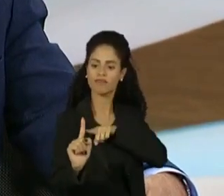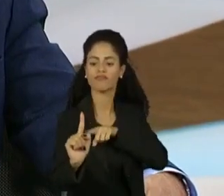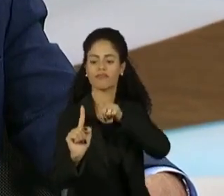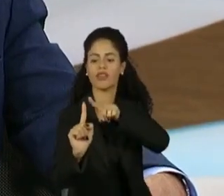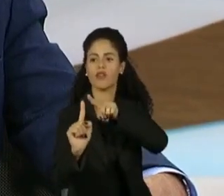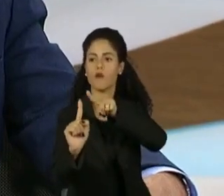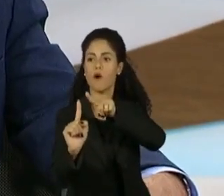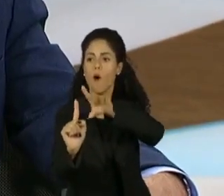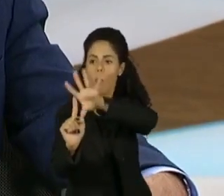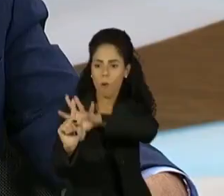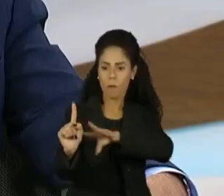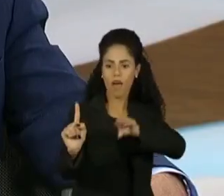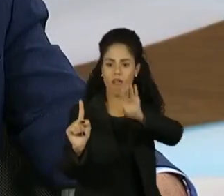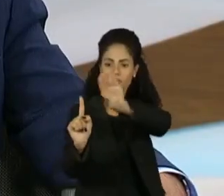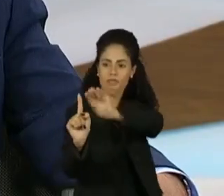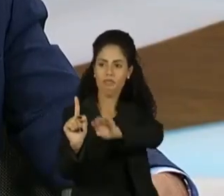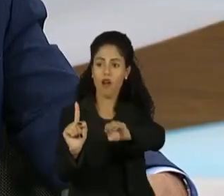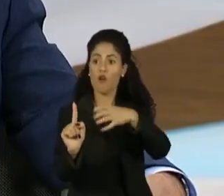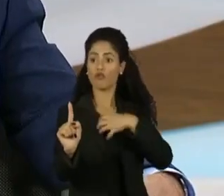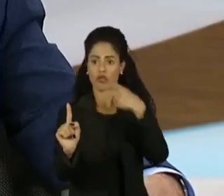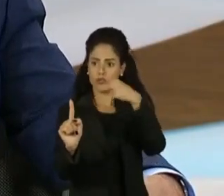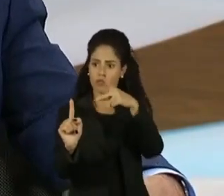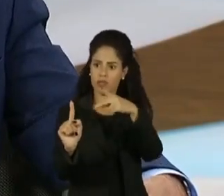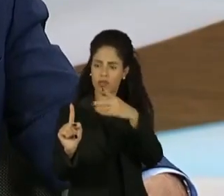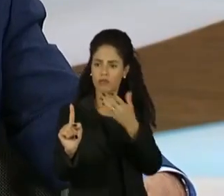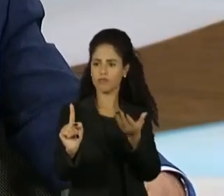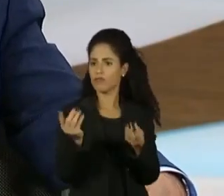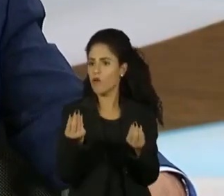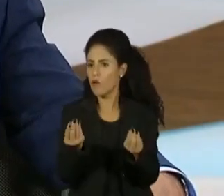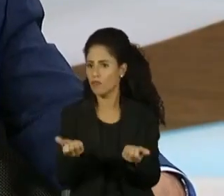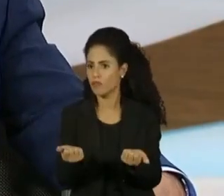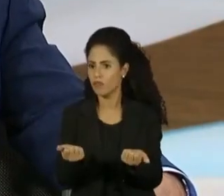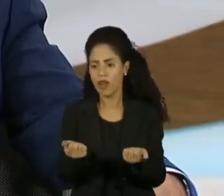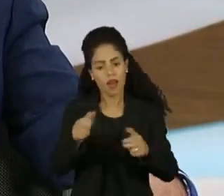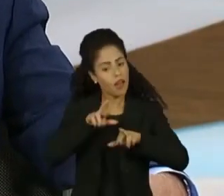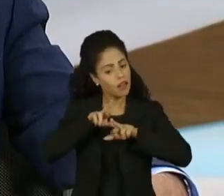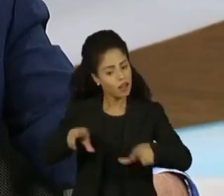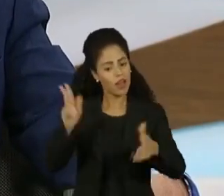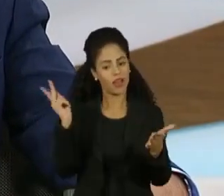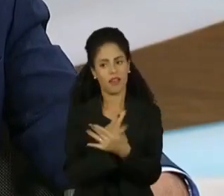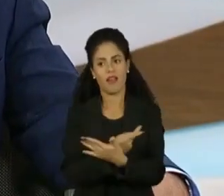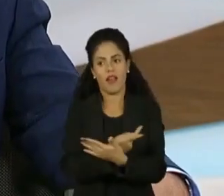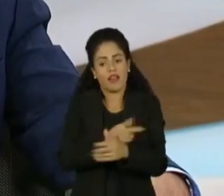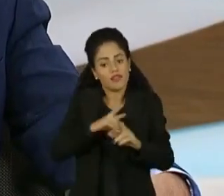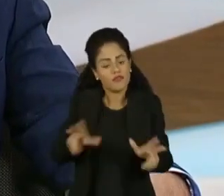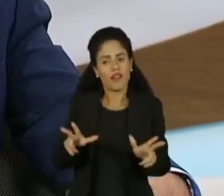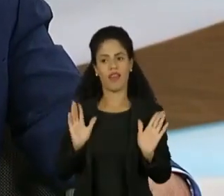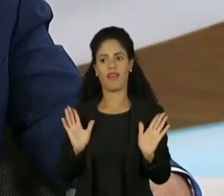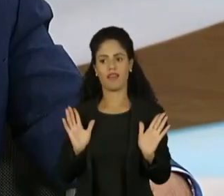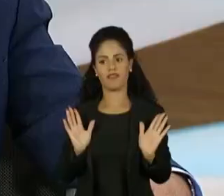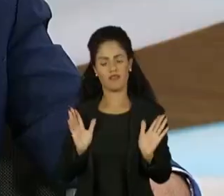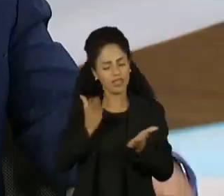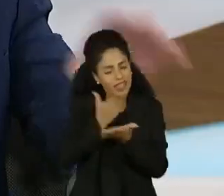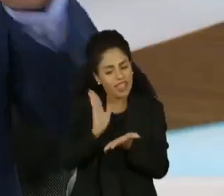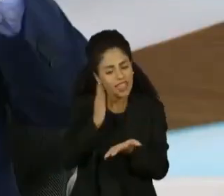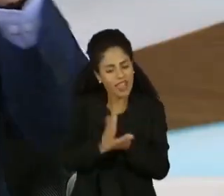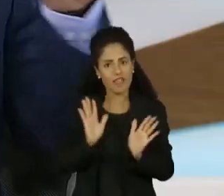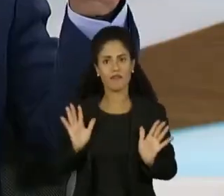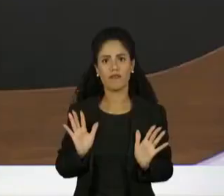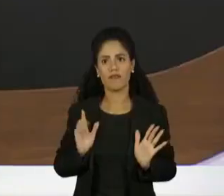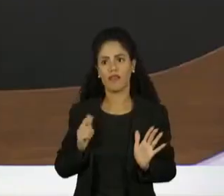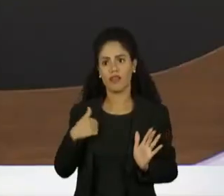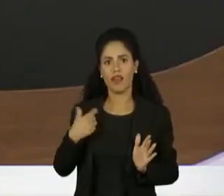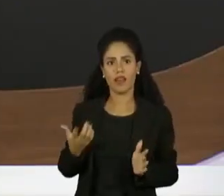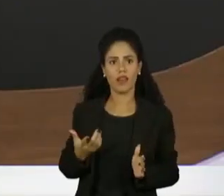respeito. Eu lhe denegrir, se eu disser denegrir agora, eu vou ser cancelado, né? Eu lhe injuriar ou lhe difamar ou coisa parecida. Então, o